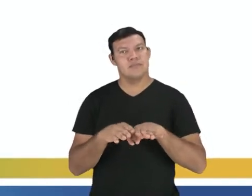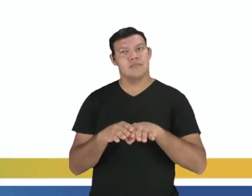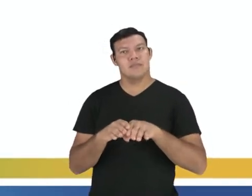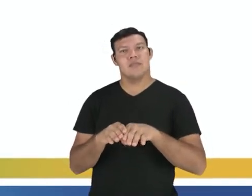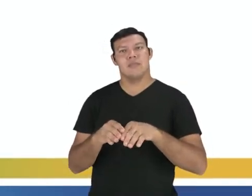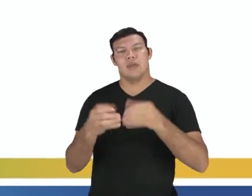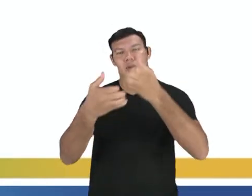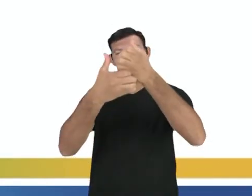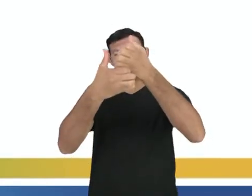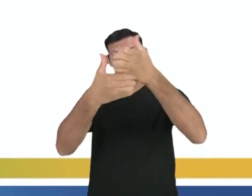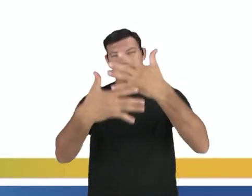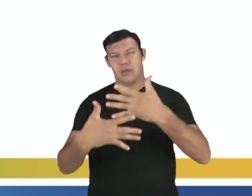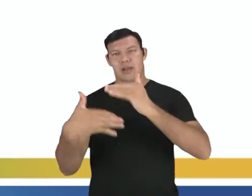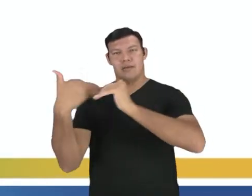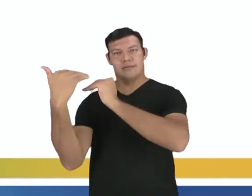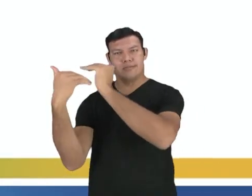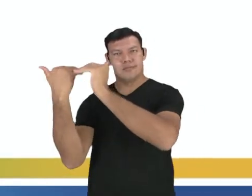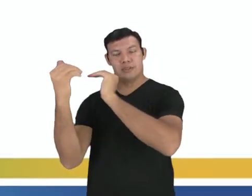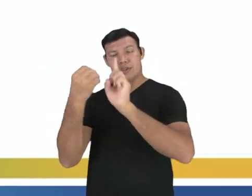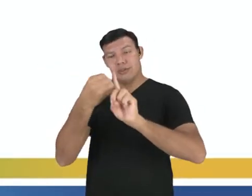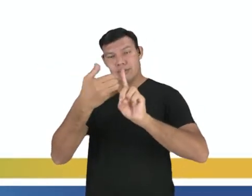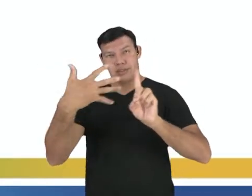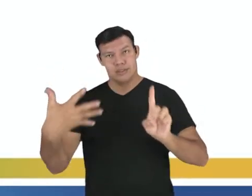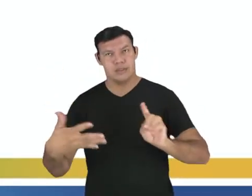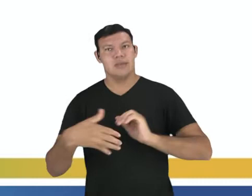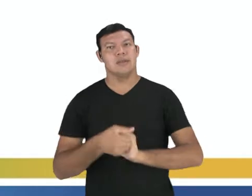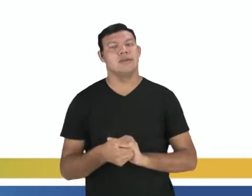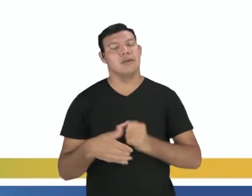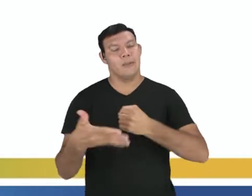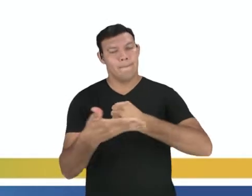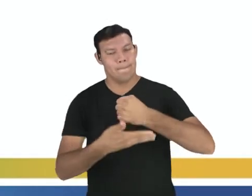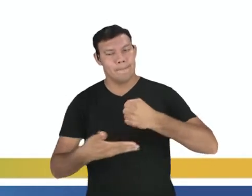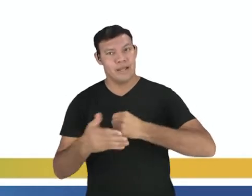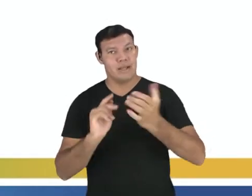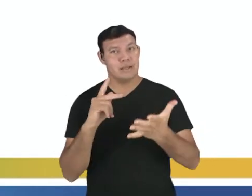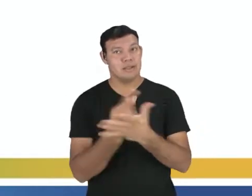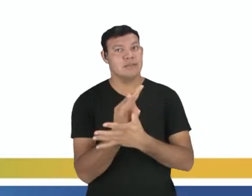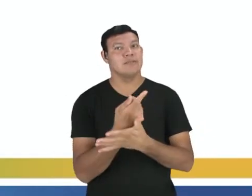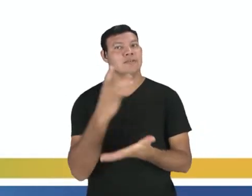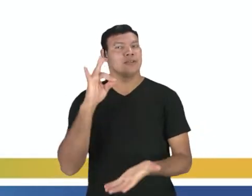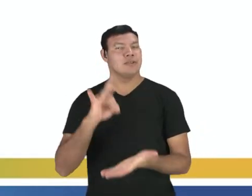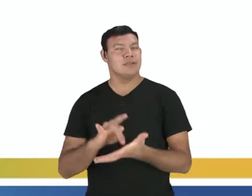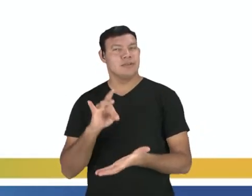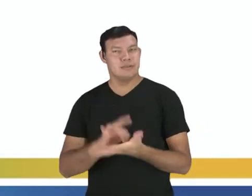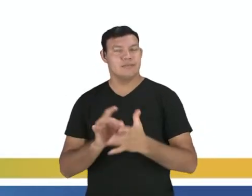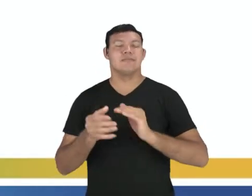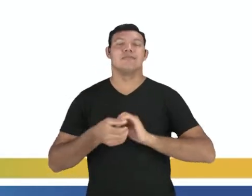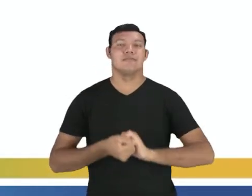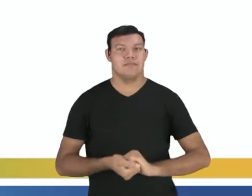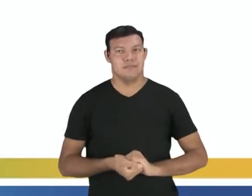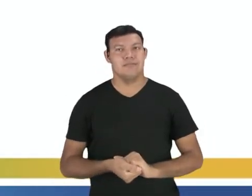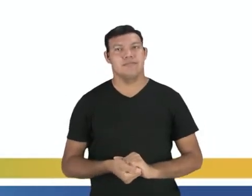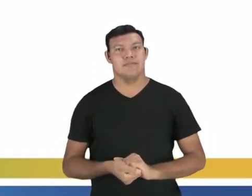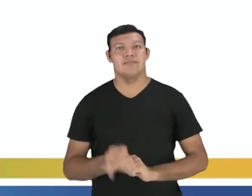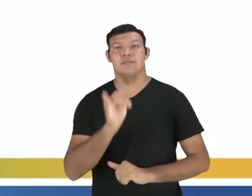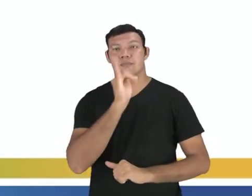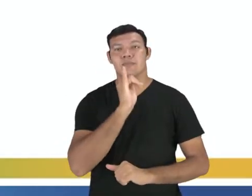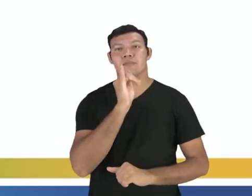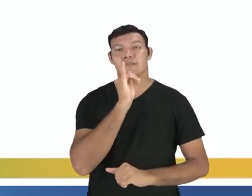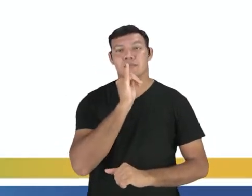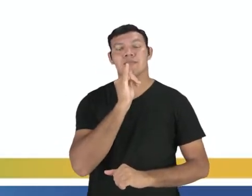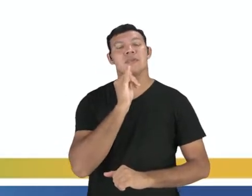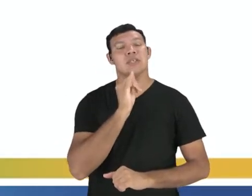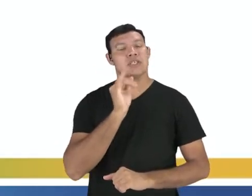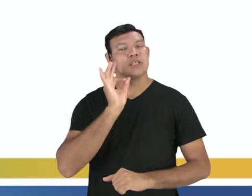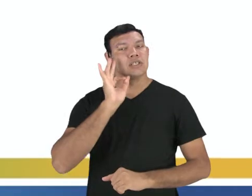seus argumentos é por exemplificação, se baseia em fatos reais, em exemplos